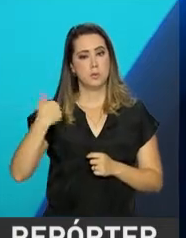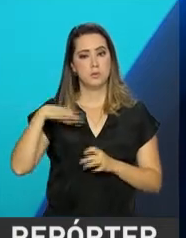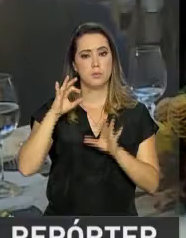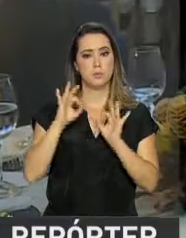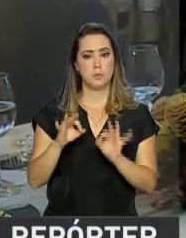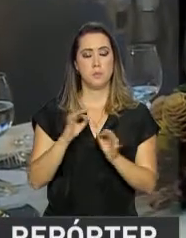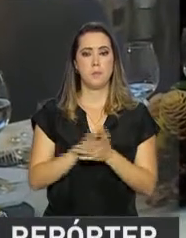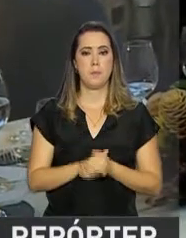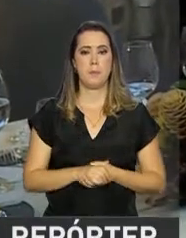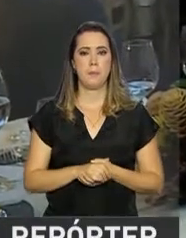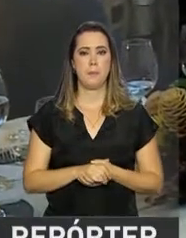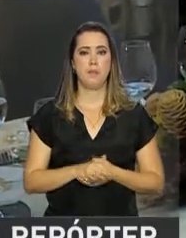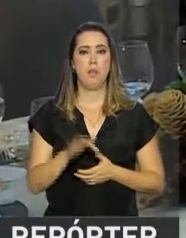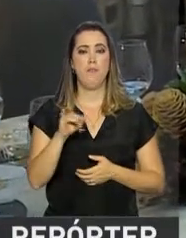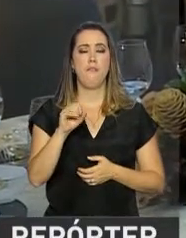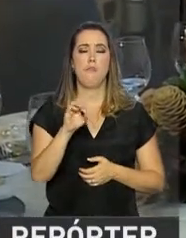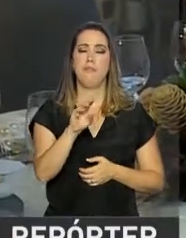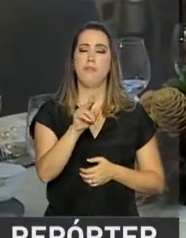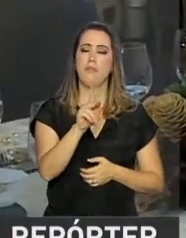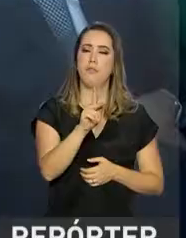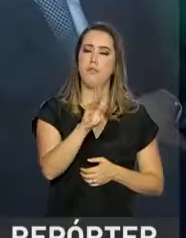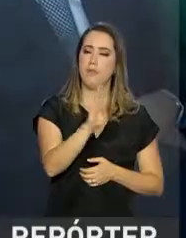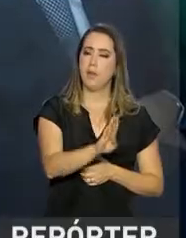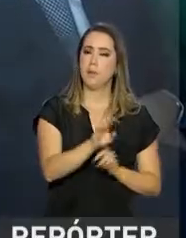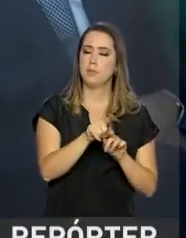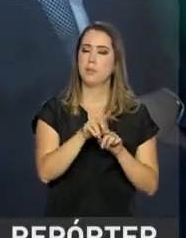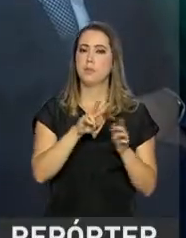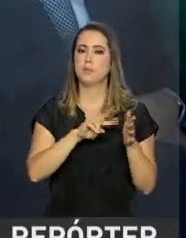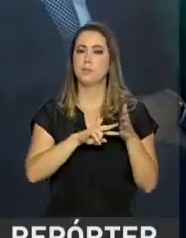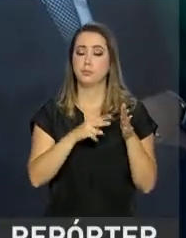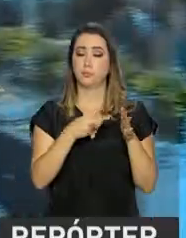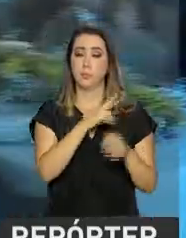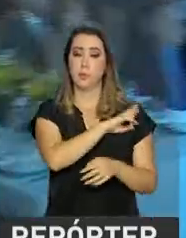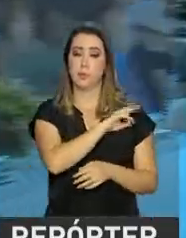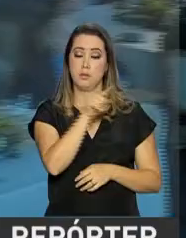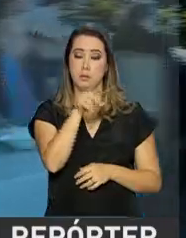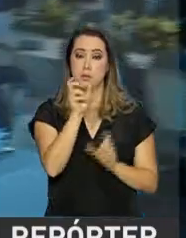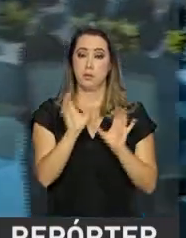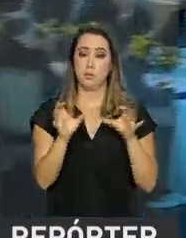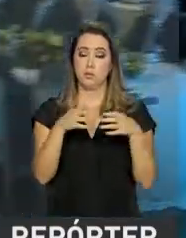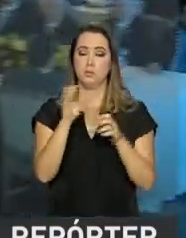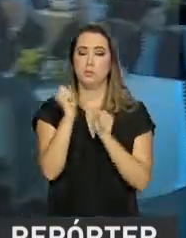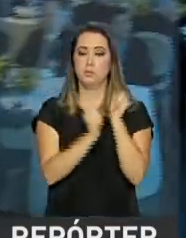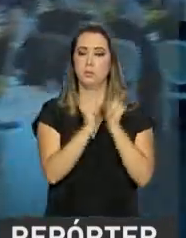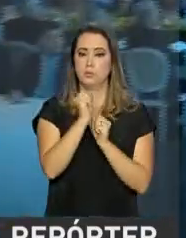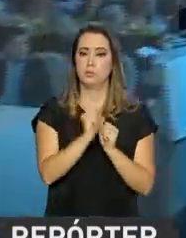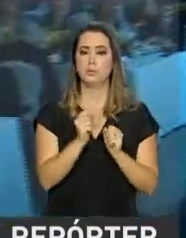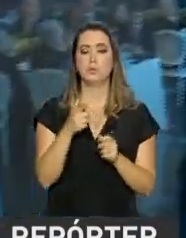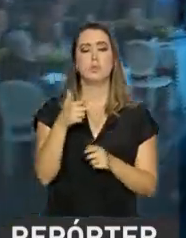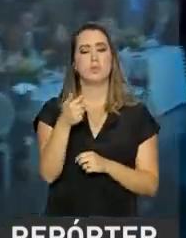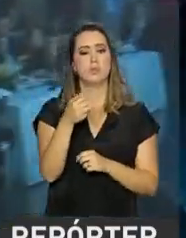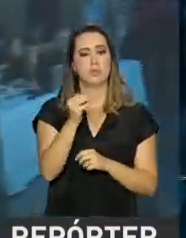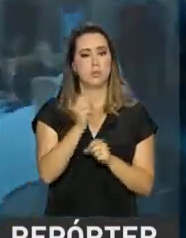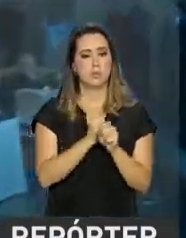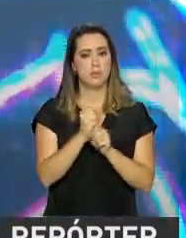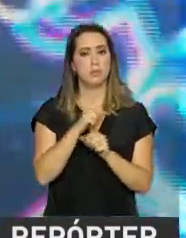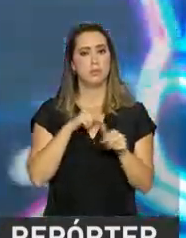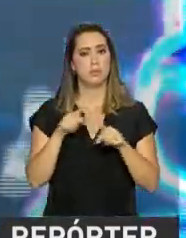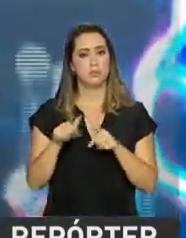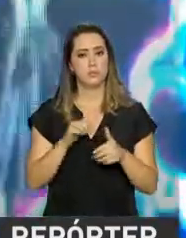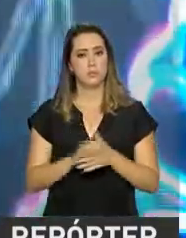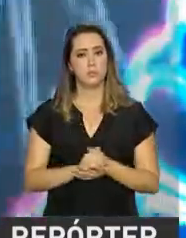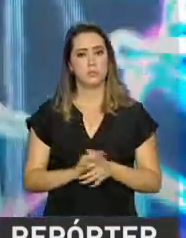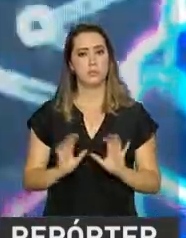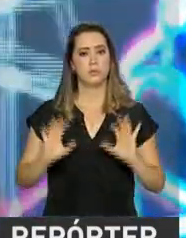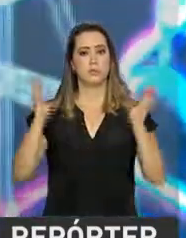a fieb representa o setor no estado e comemora além da posse 70 anos de existência a